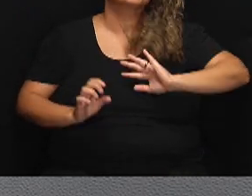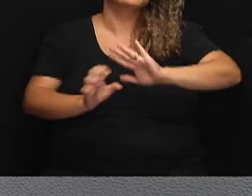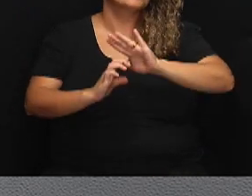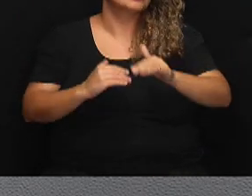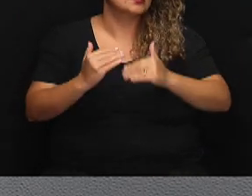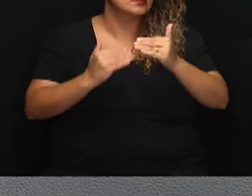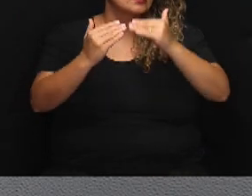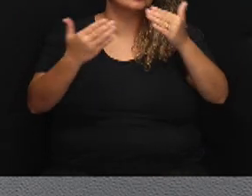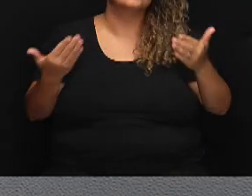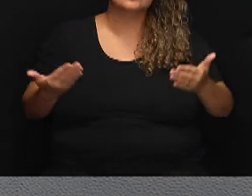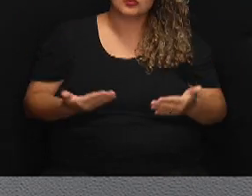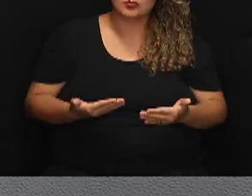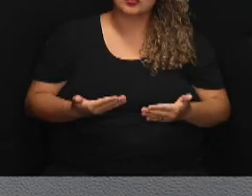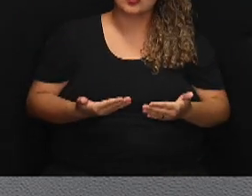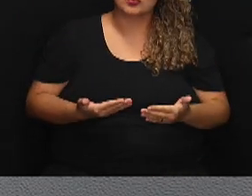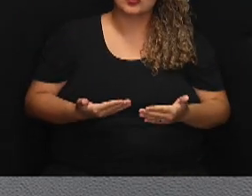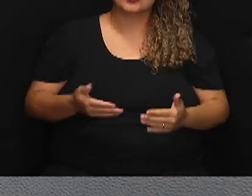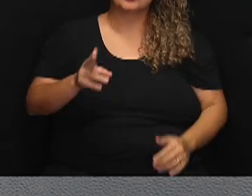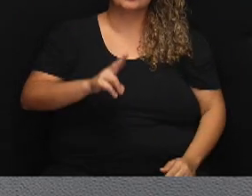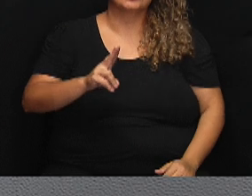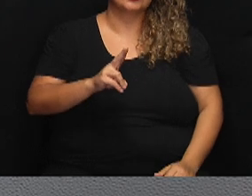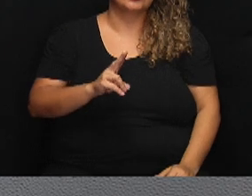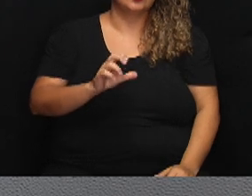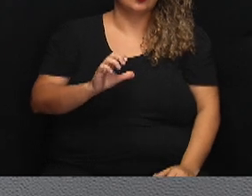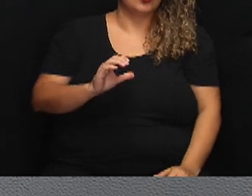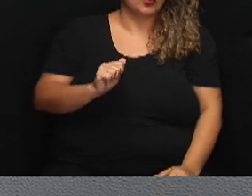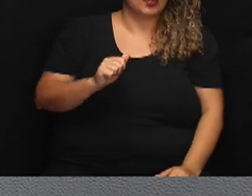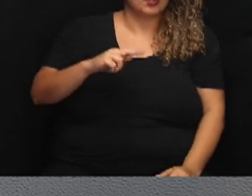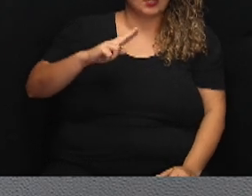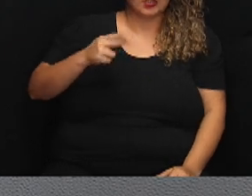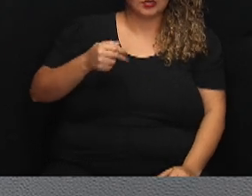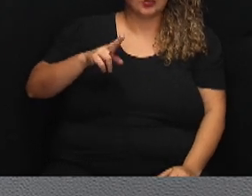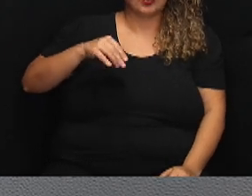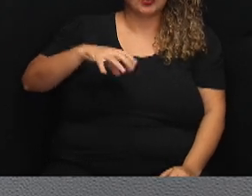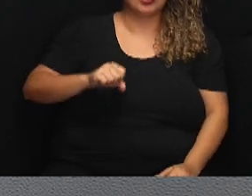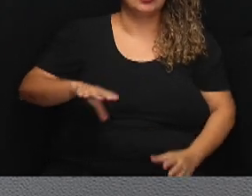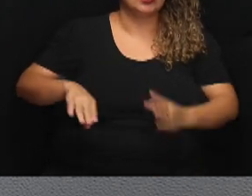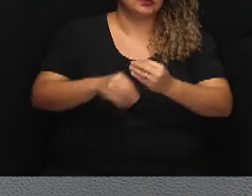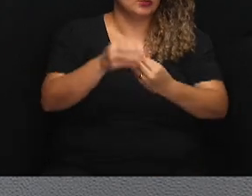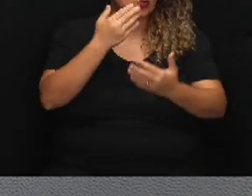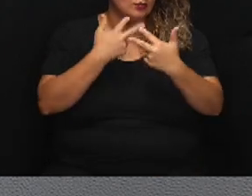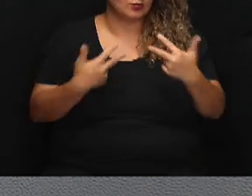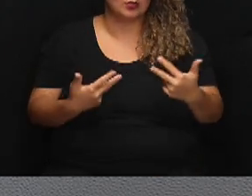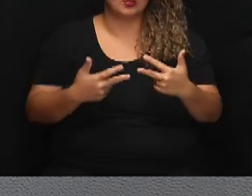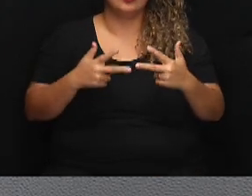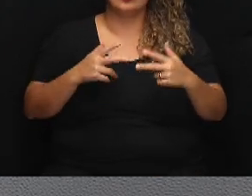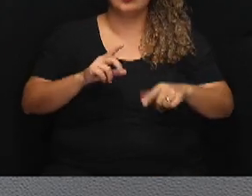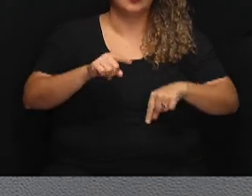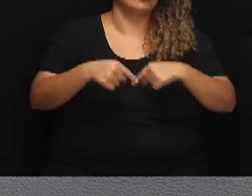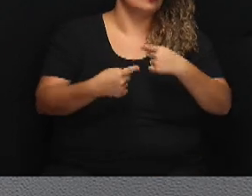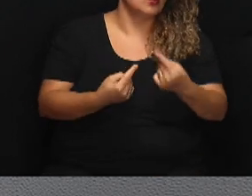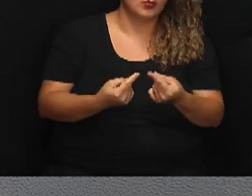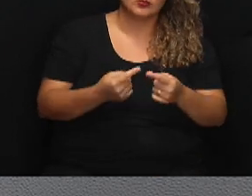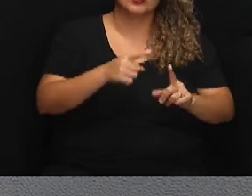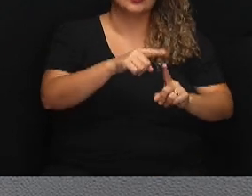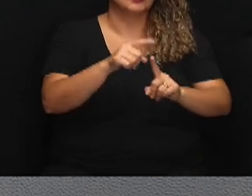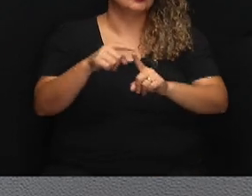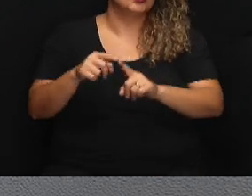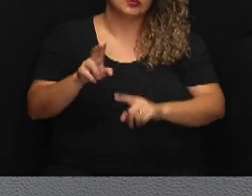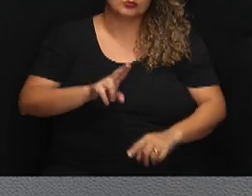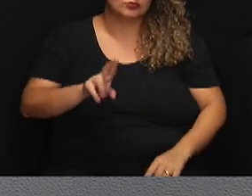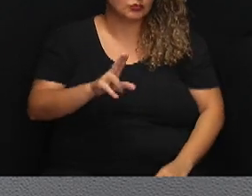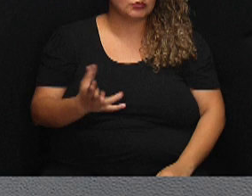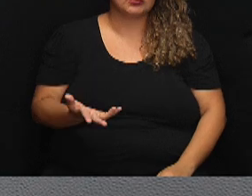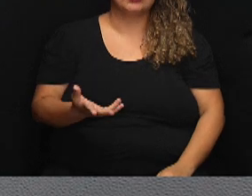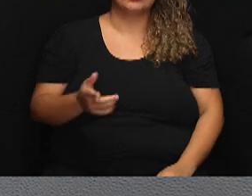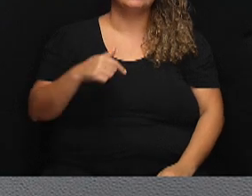hoje, né, utiliza o cânhamo, seja na suplementação alimentar, seja como tecido, seja como alguma outra utilização, que a